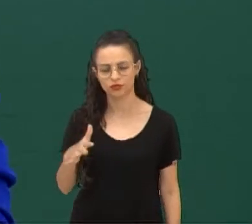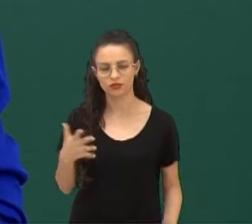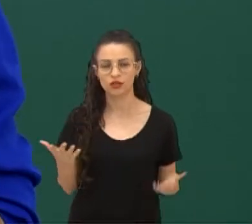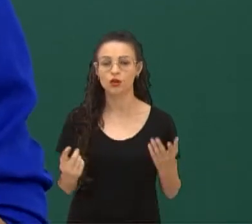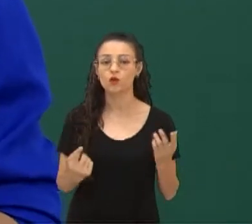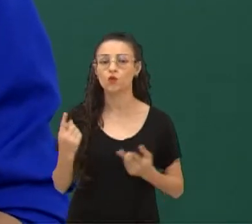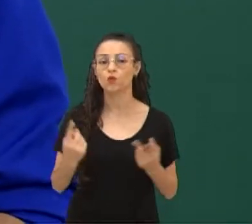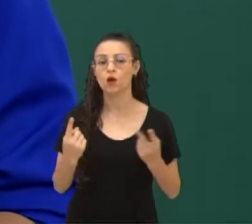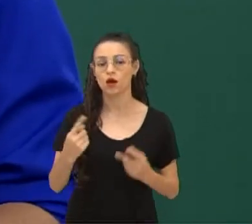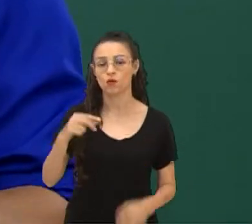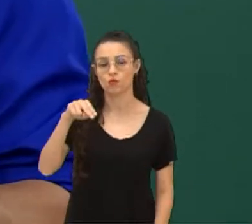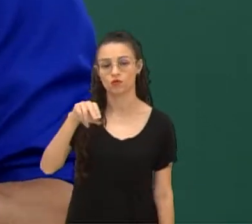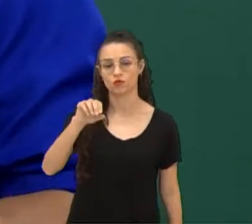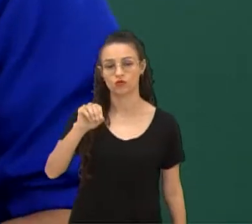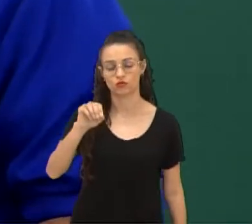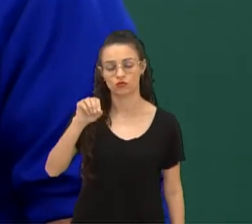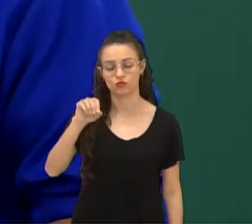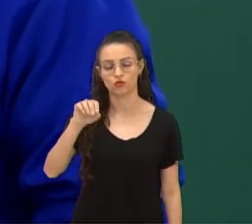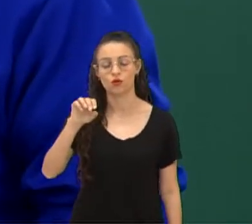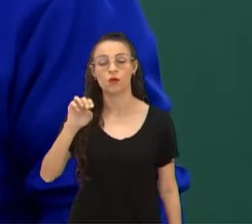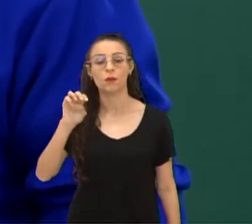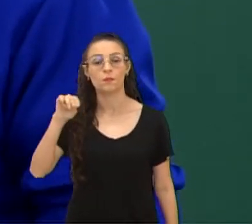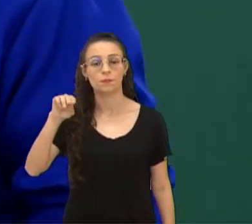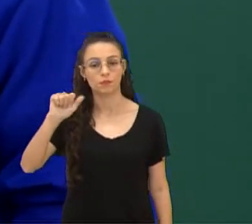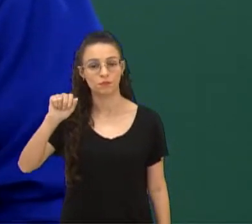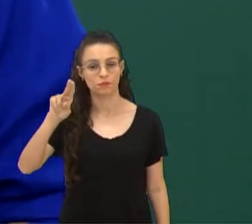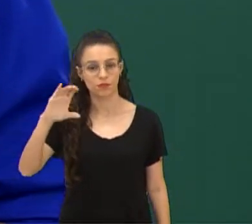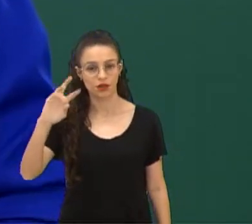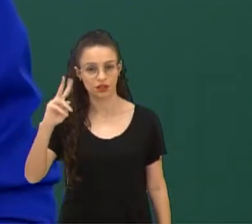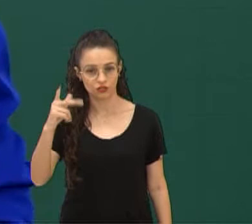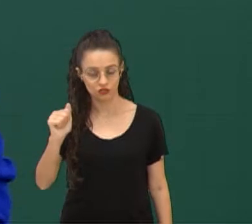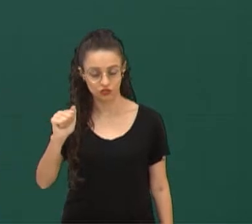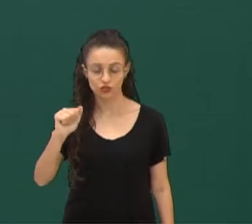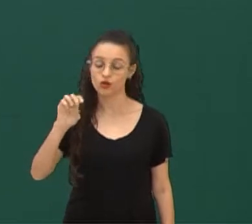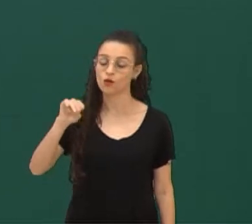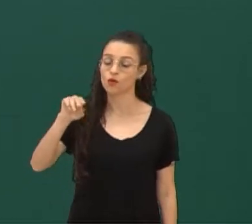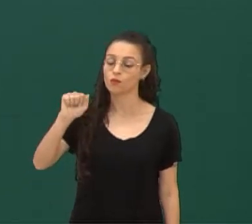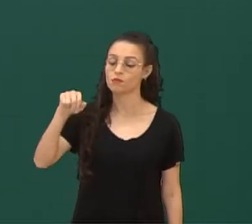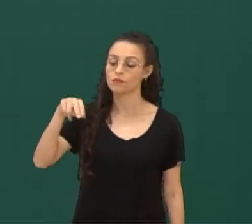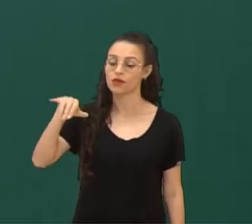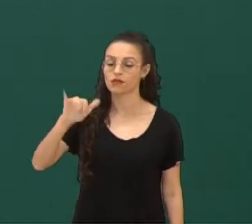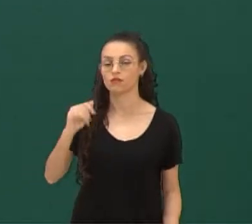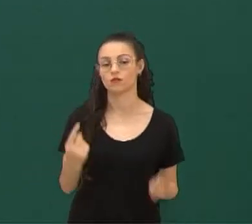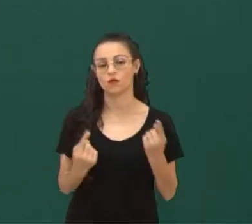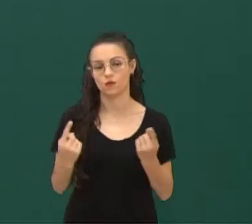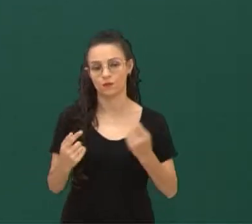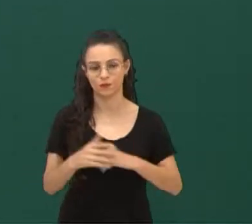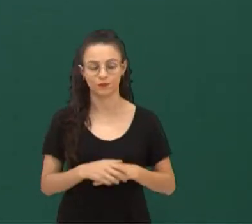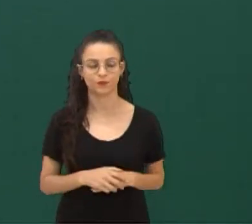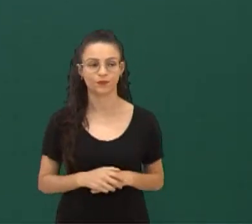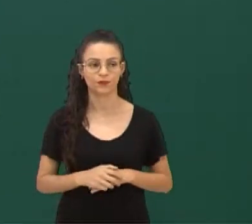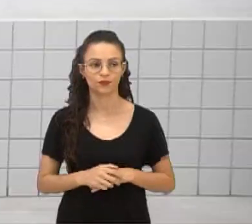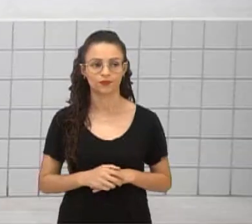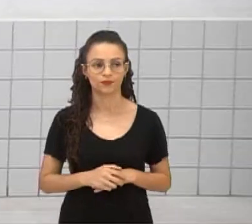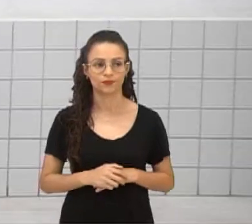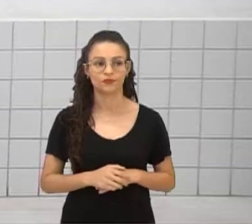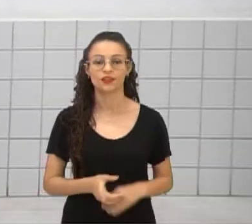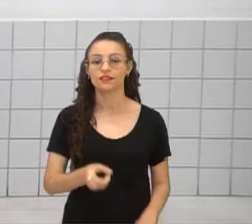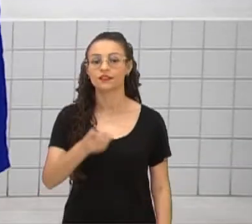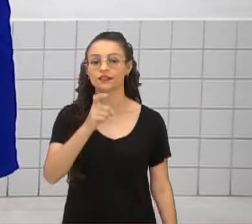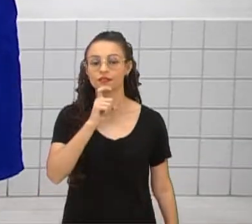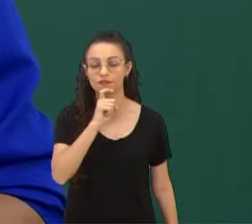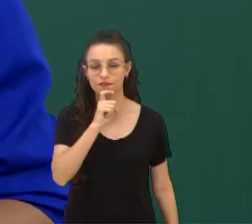digo not match or not mine bem legal essa pergunta que eu sou Lara seguinte frio em inglês